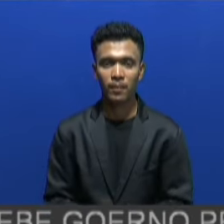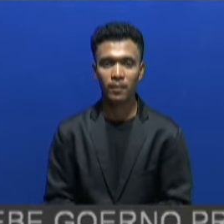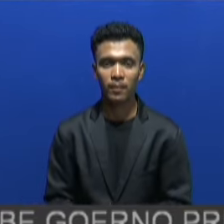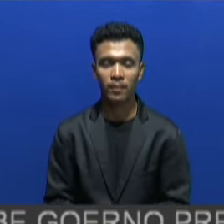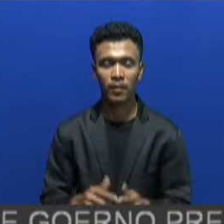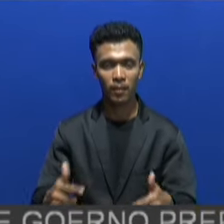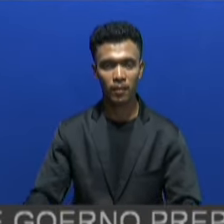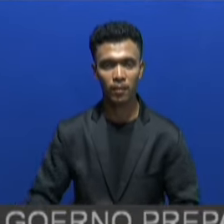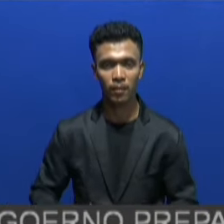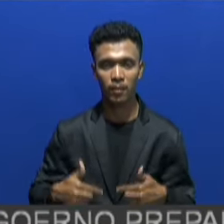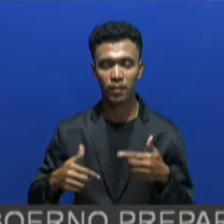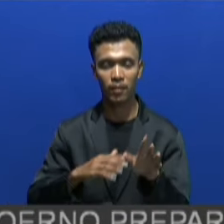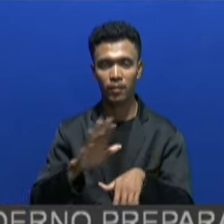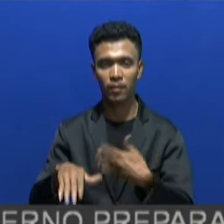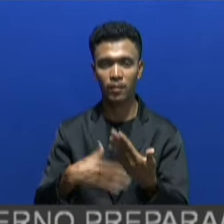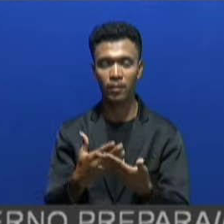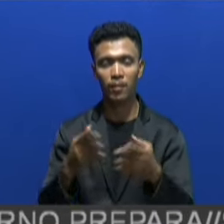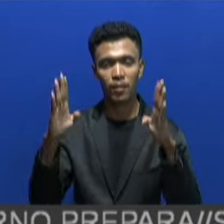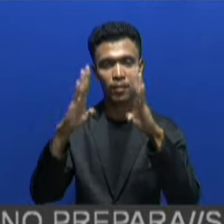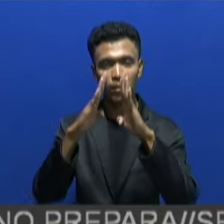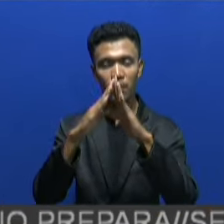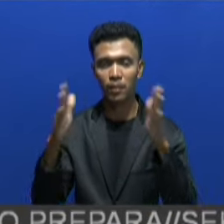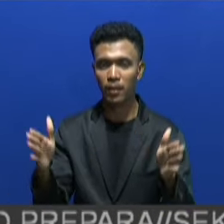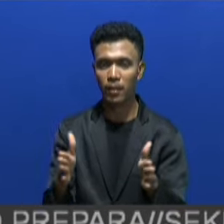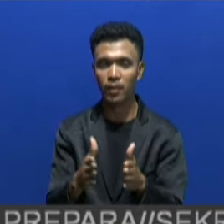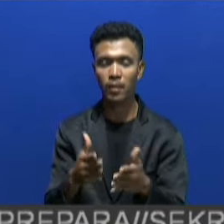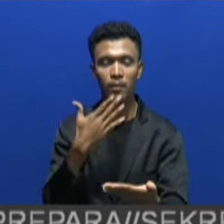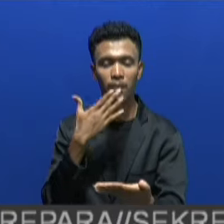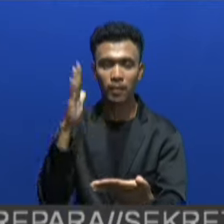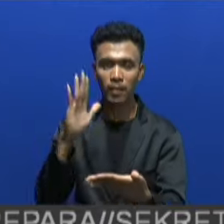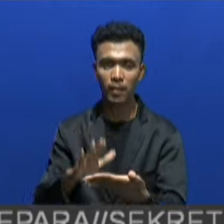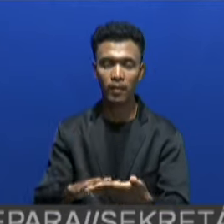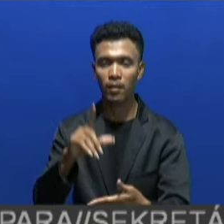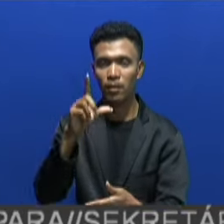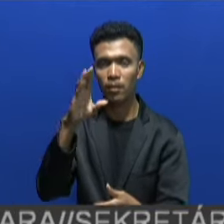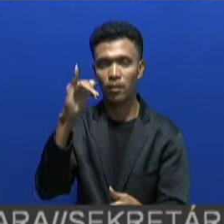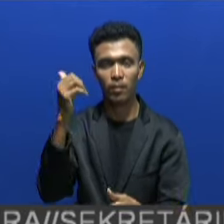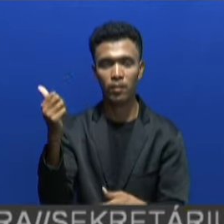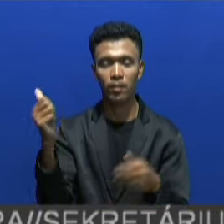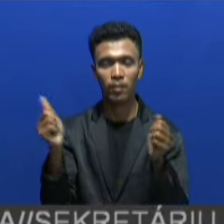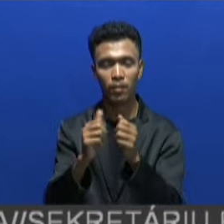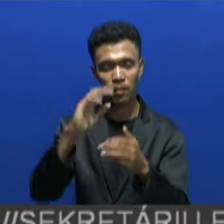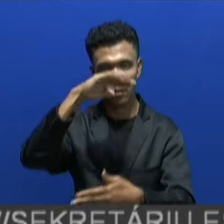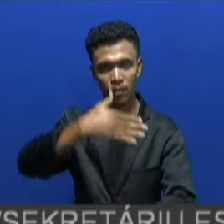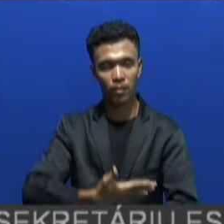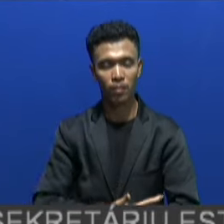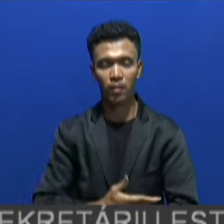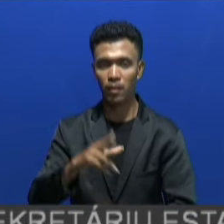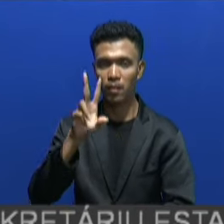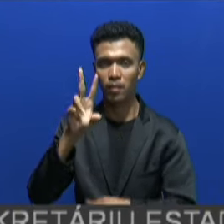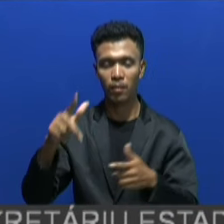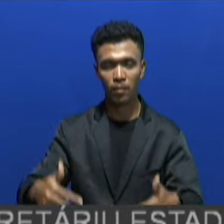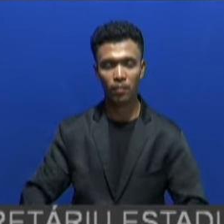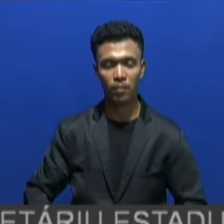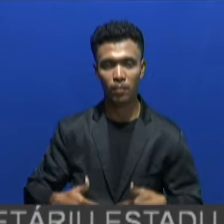ne mori stomak. Uma kikoang nebe la iha kondisaun, Lucia ho nia oang nain tolo, moris iha